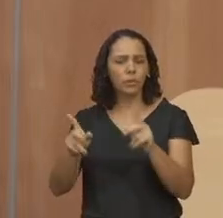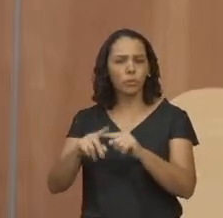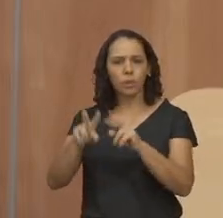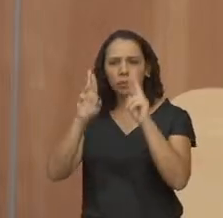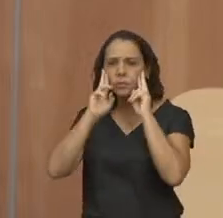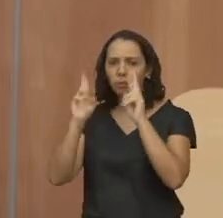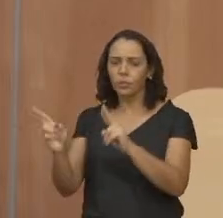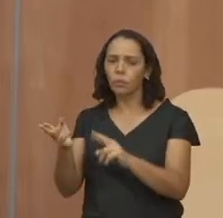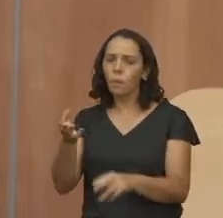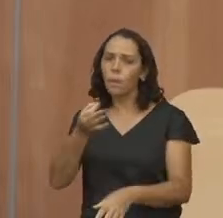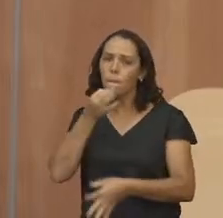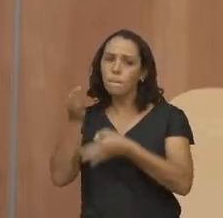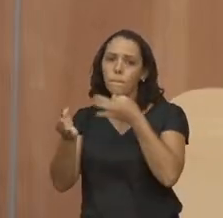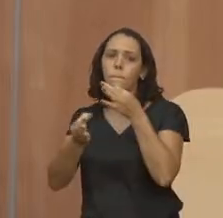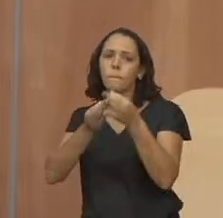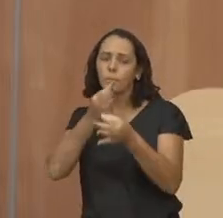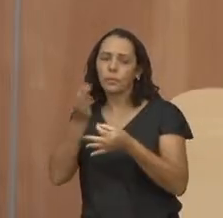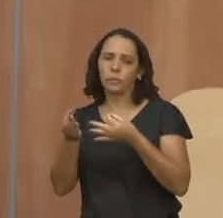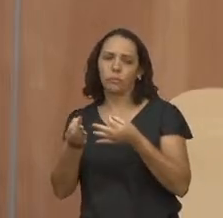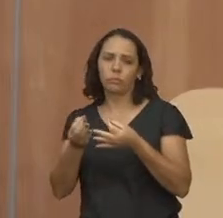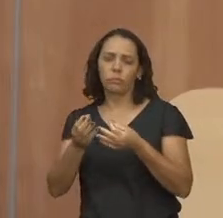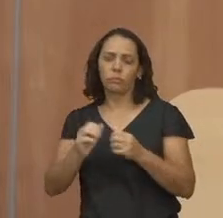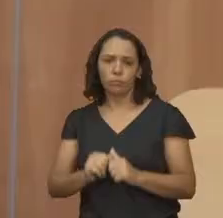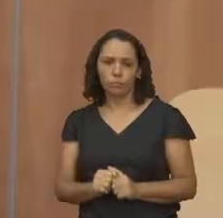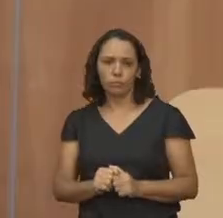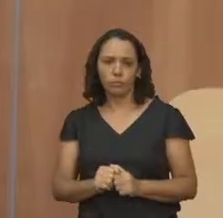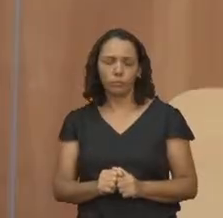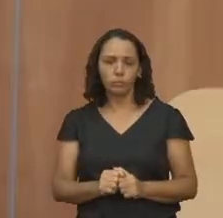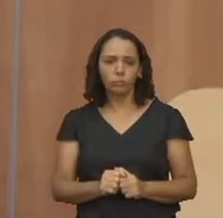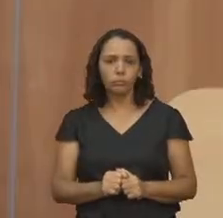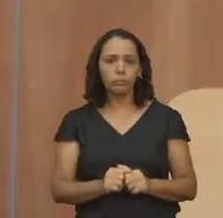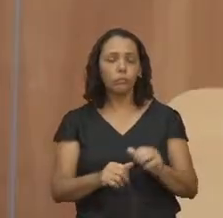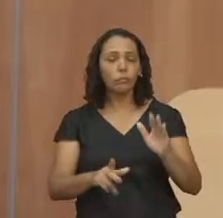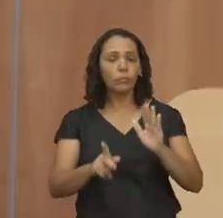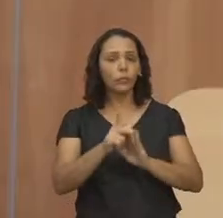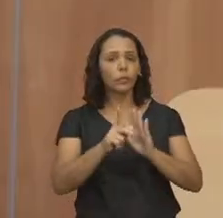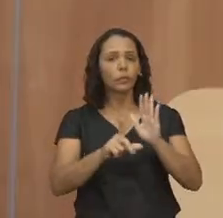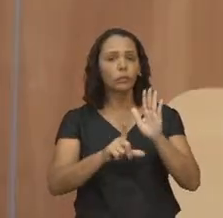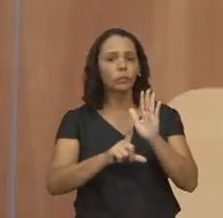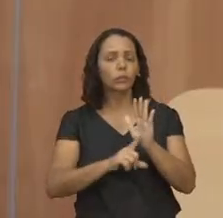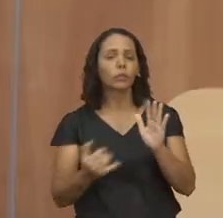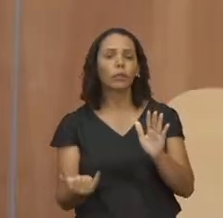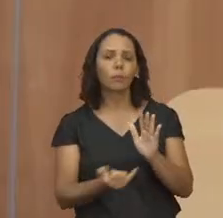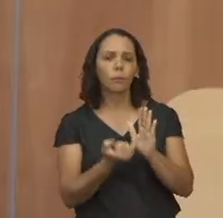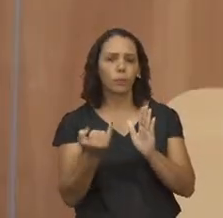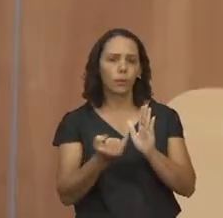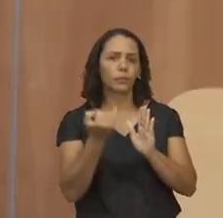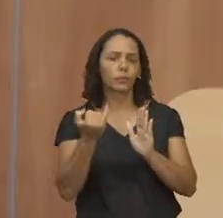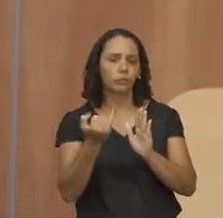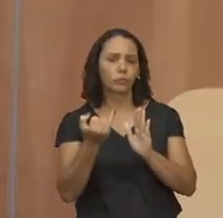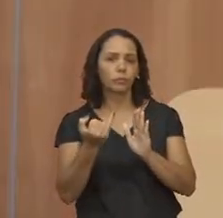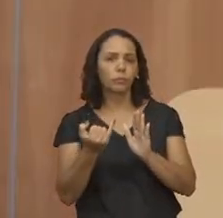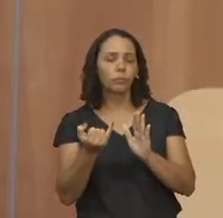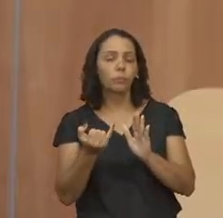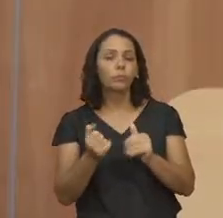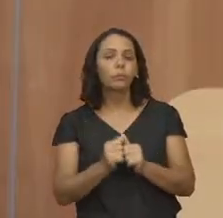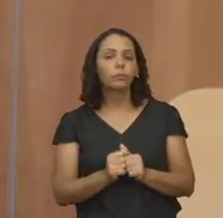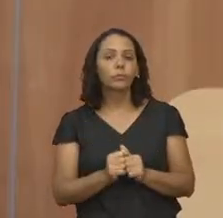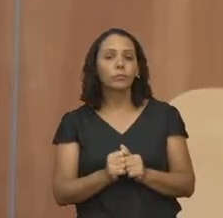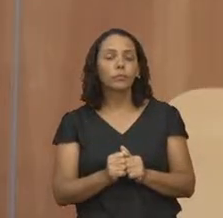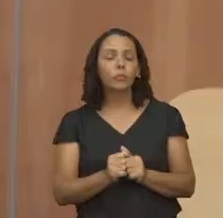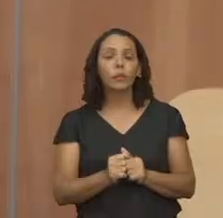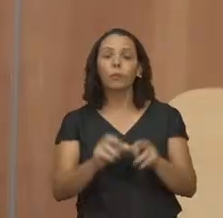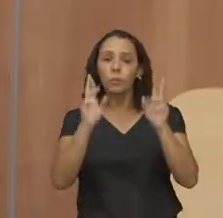nós interessa para nós e para o povo de Jacareí, e esse projeto da importância que é. Por isso eu quero dizer para você, com todo respeito à